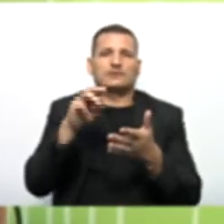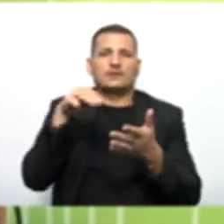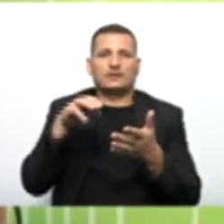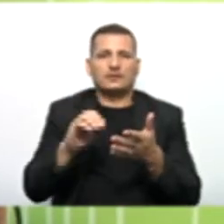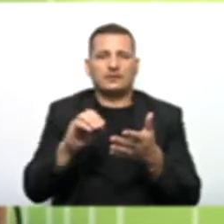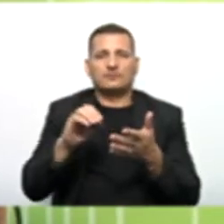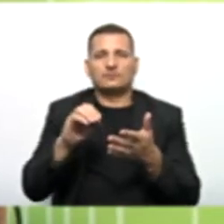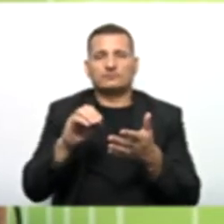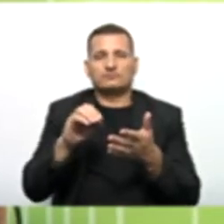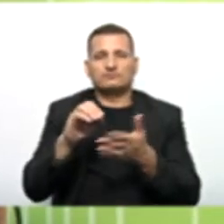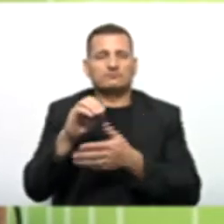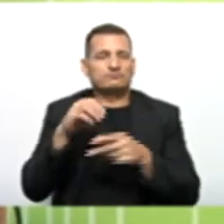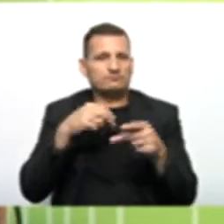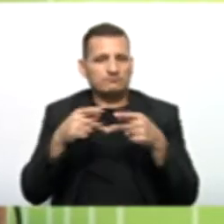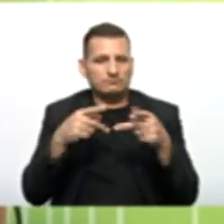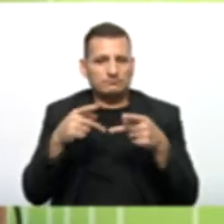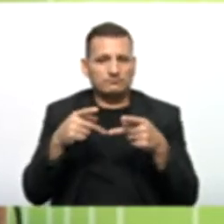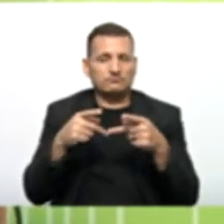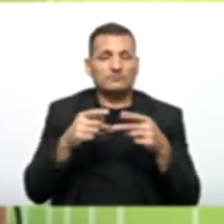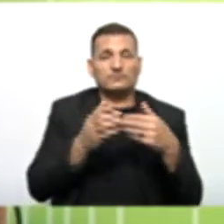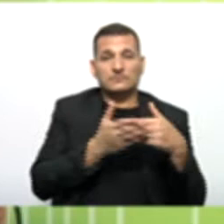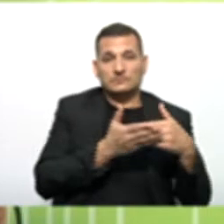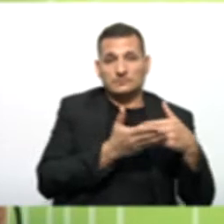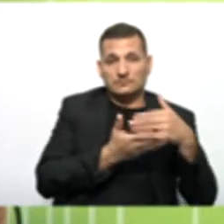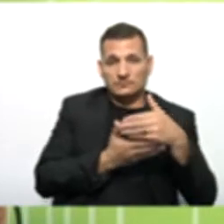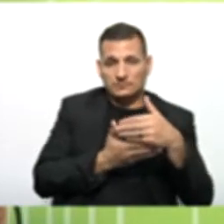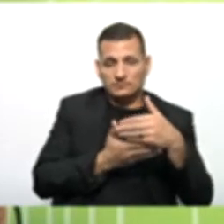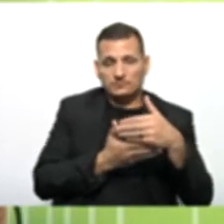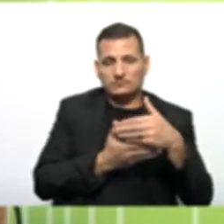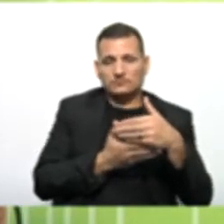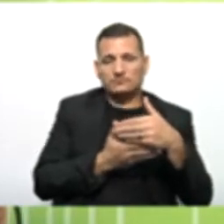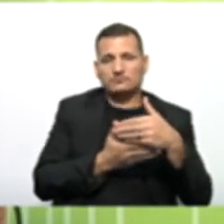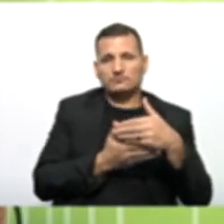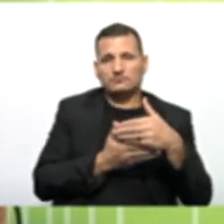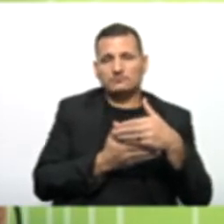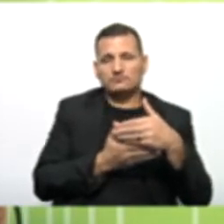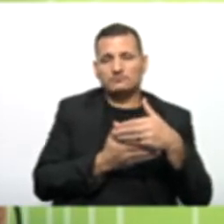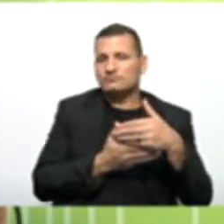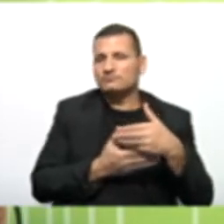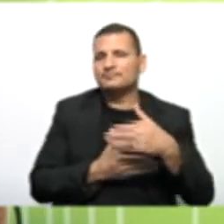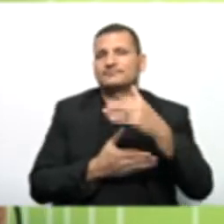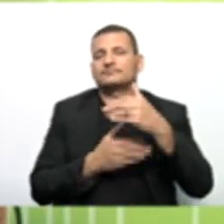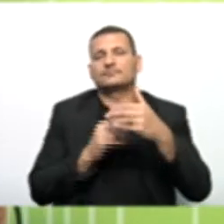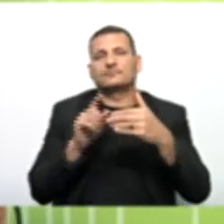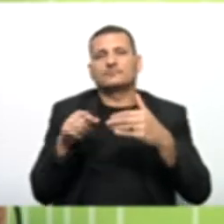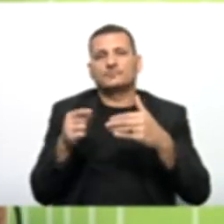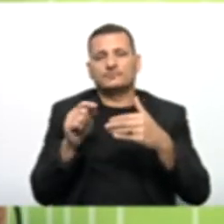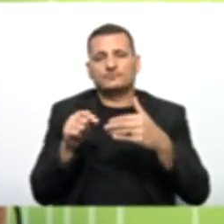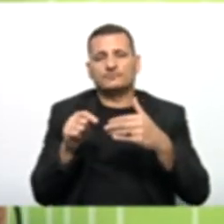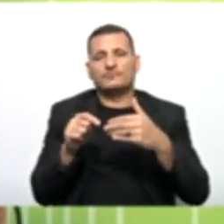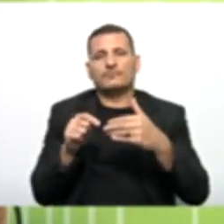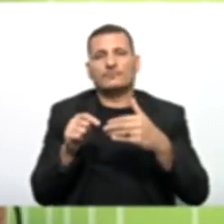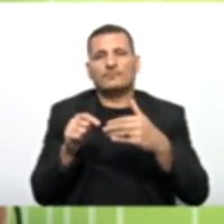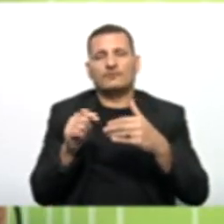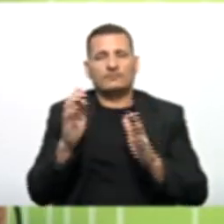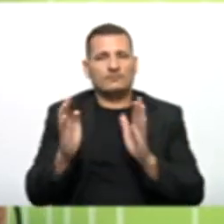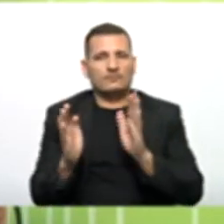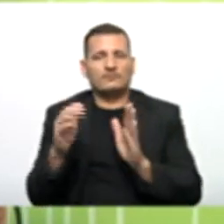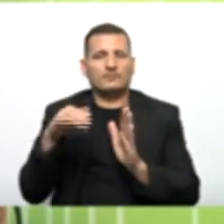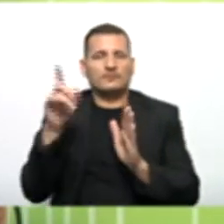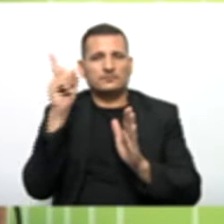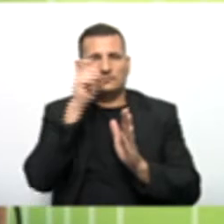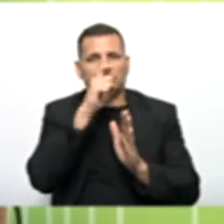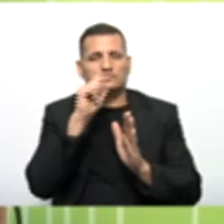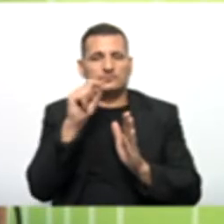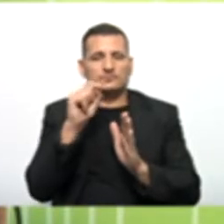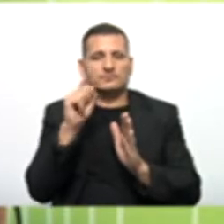Tá? Depois que a gente tem aí a iniciação, a elaboração, a gente starta o nosso projeto, a gente vai partir para uma das fases mais difíceis que a gente tem, que é